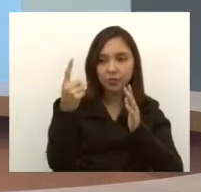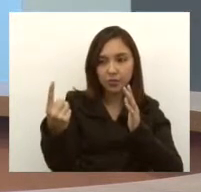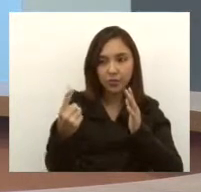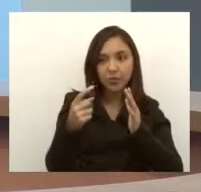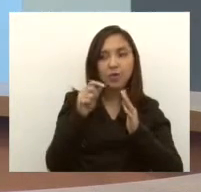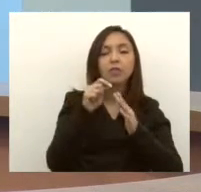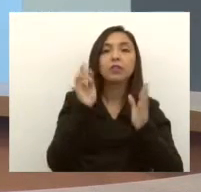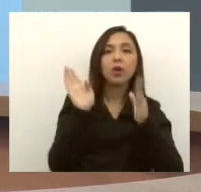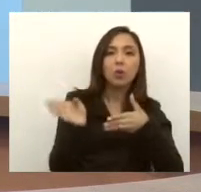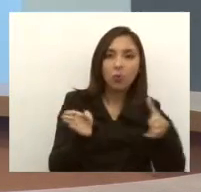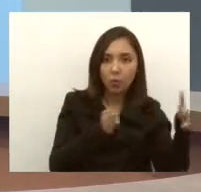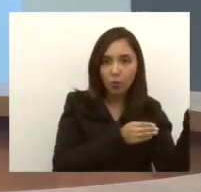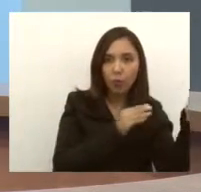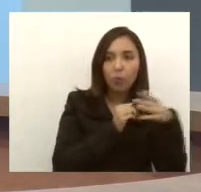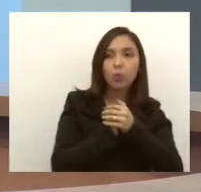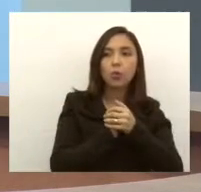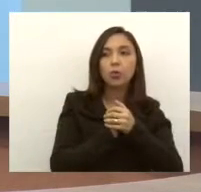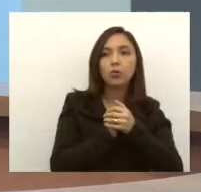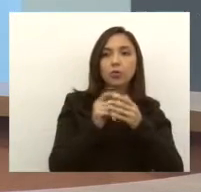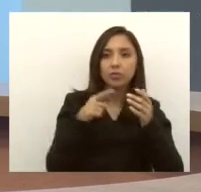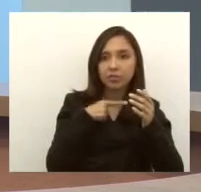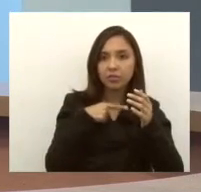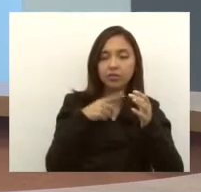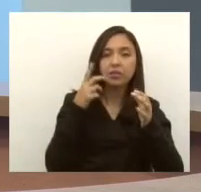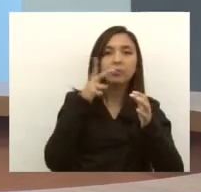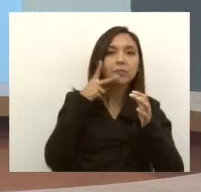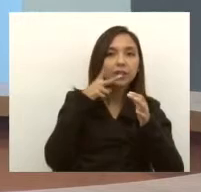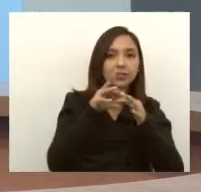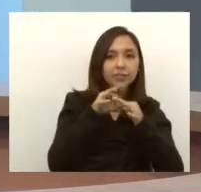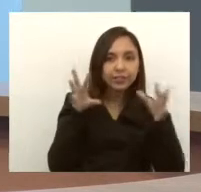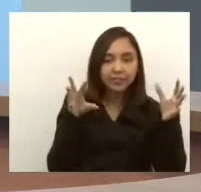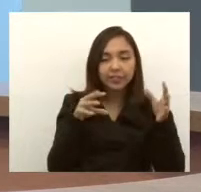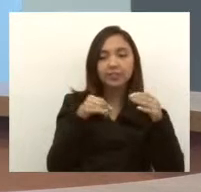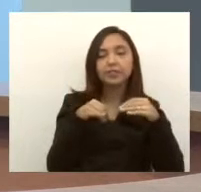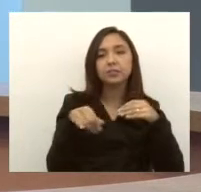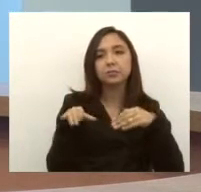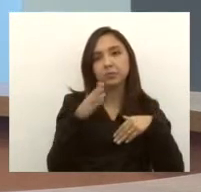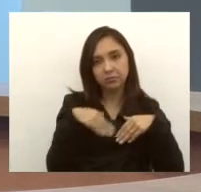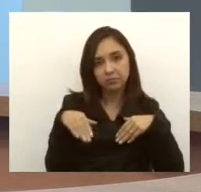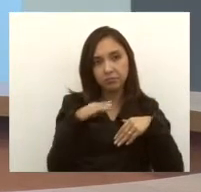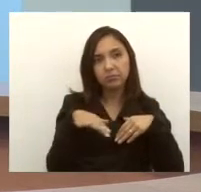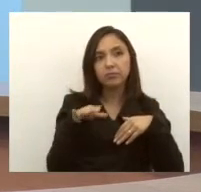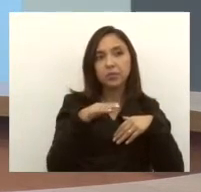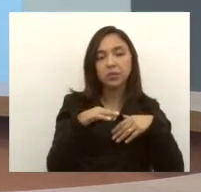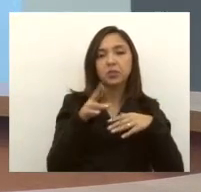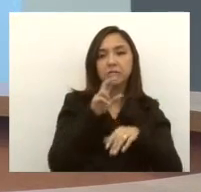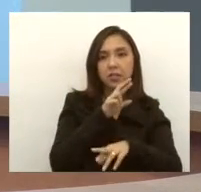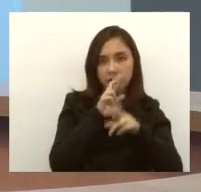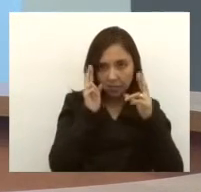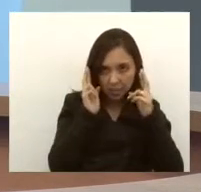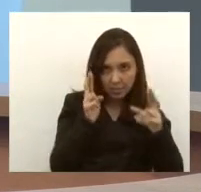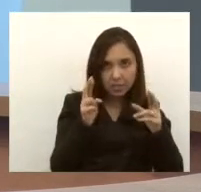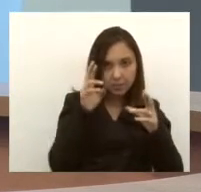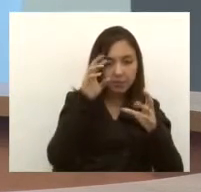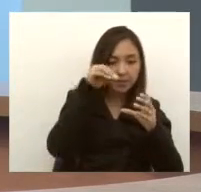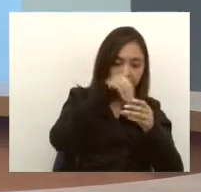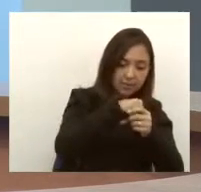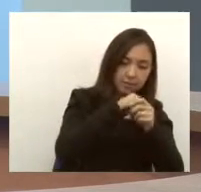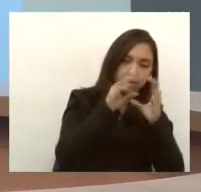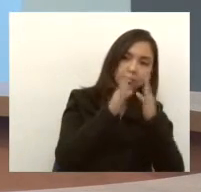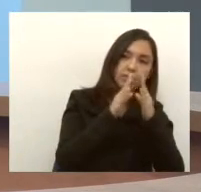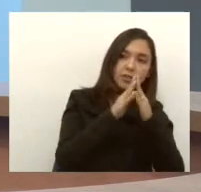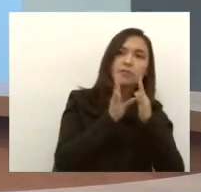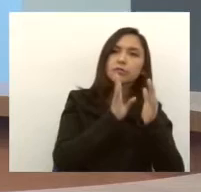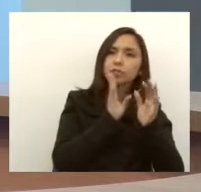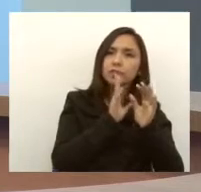tem questões de ordem, Vossa Excelência tem comunicado da liderança, né, então vamos procurar... respeitar o requerimento da casa, porque Vossa Excelência, como conhecedor